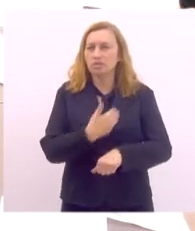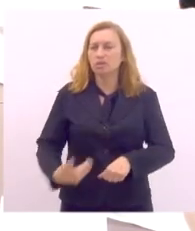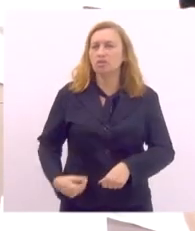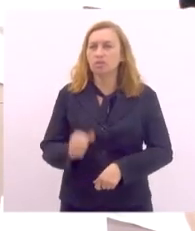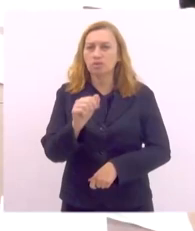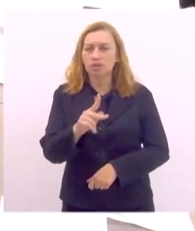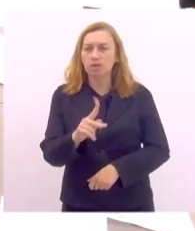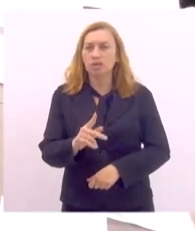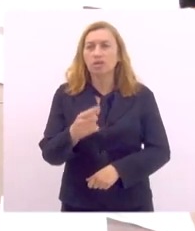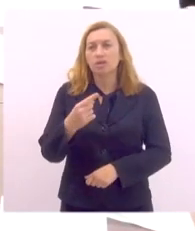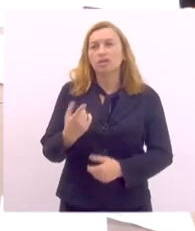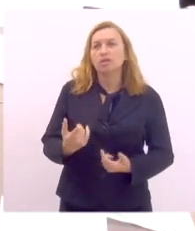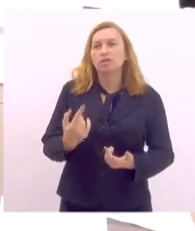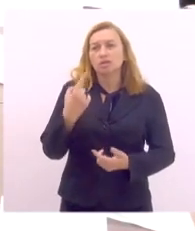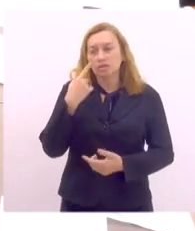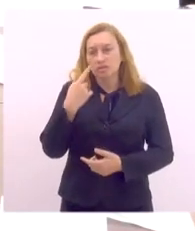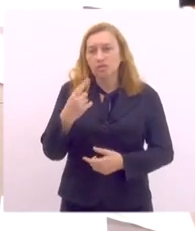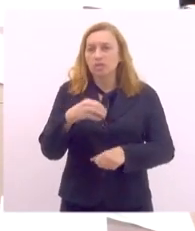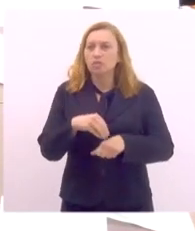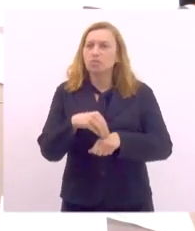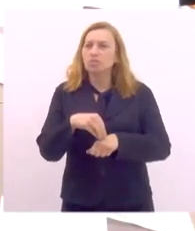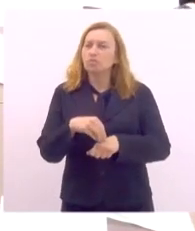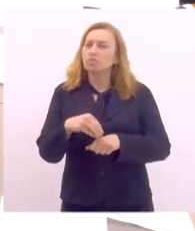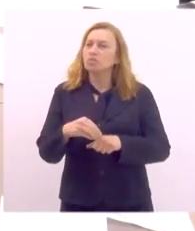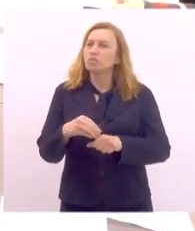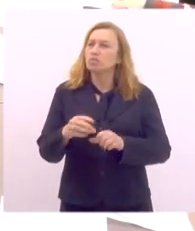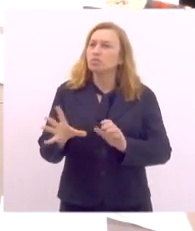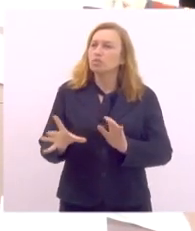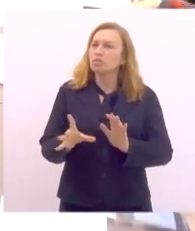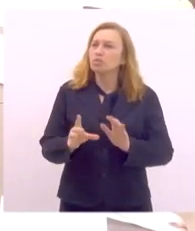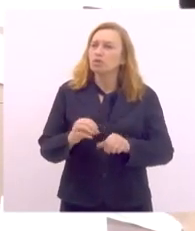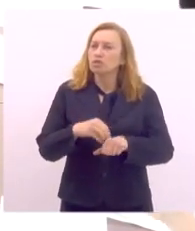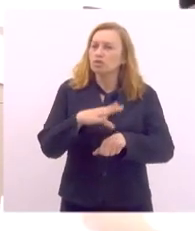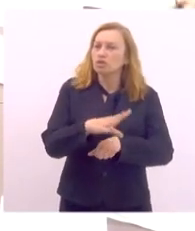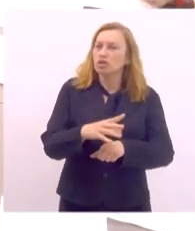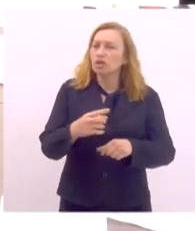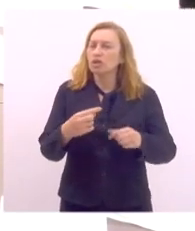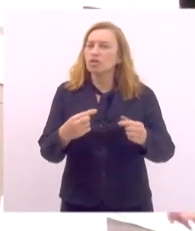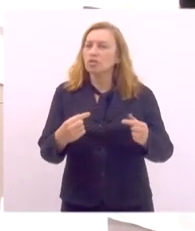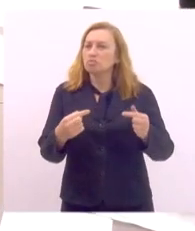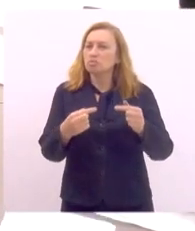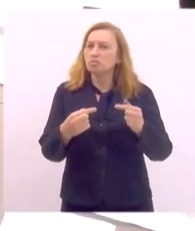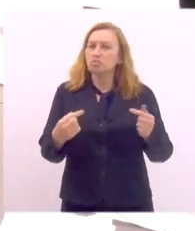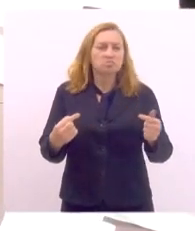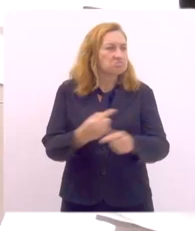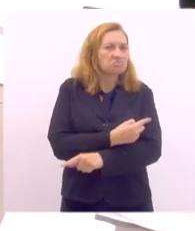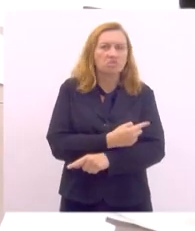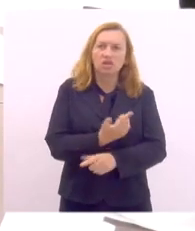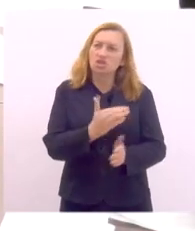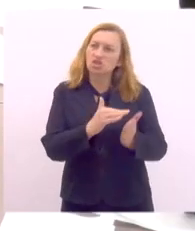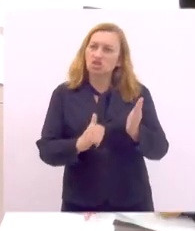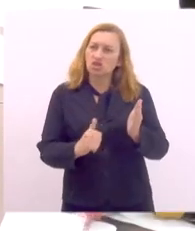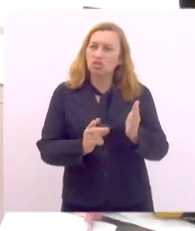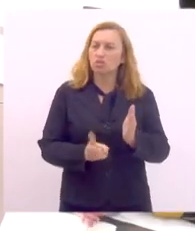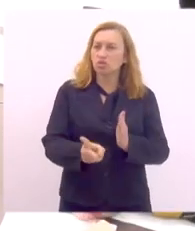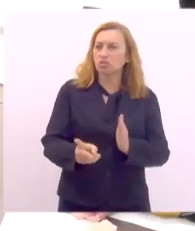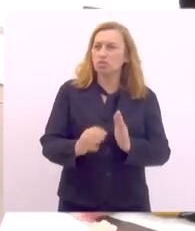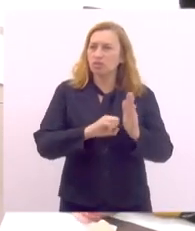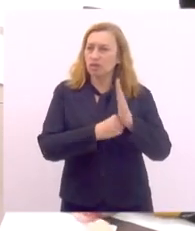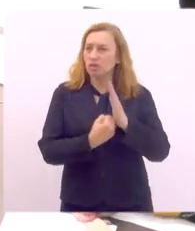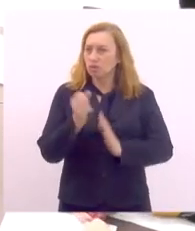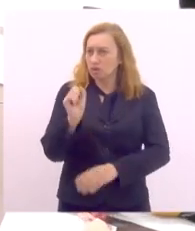Porque qualquer coisa a gente faz aquele destaque e o artigo que não tem acordo, a gente... Tira, mantém o veto, tá